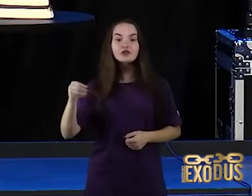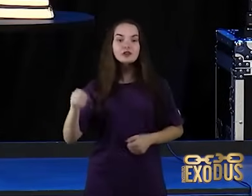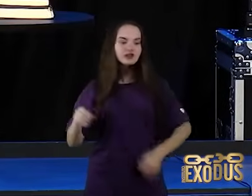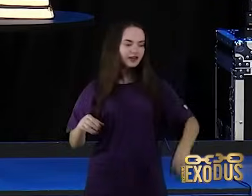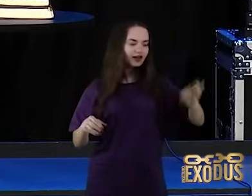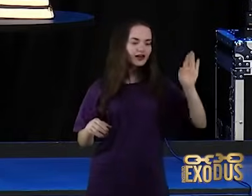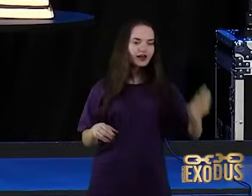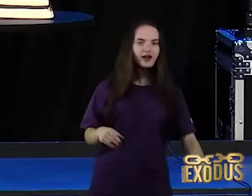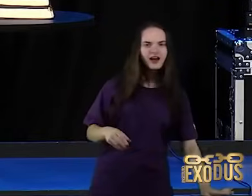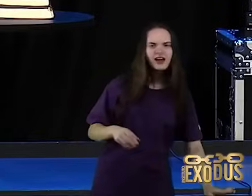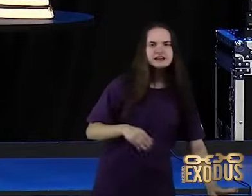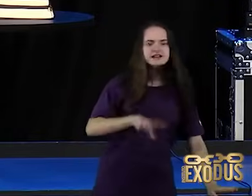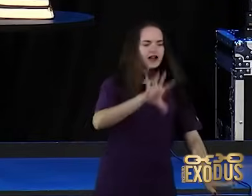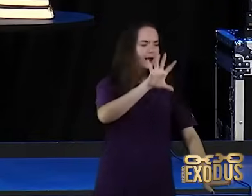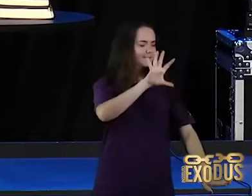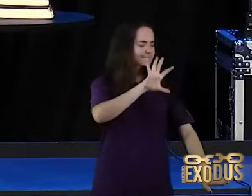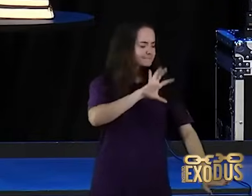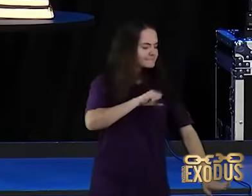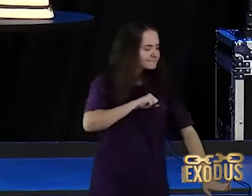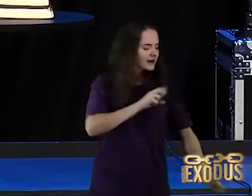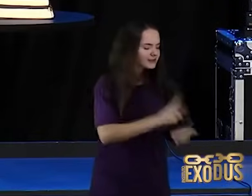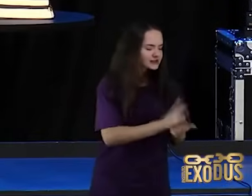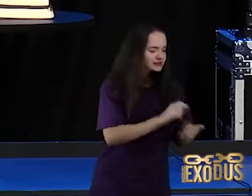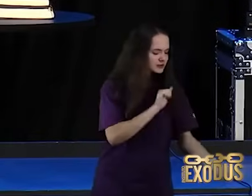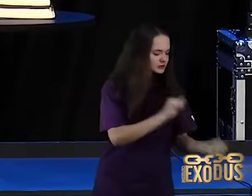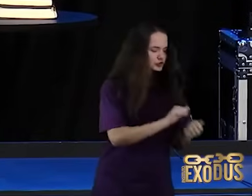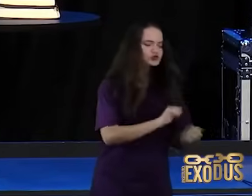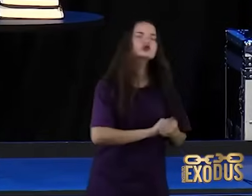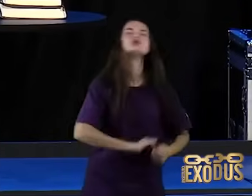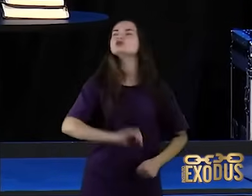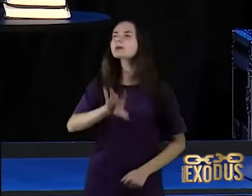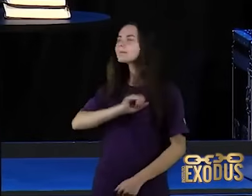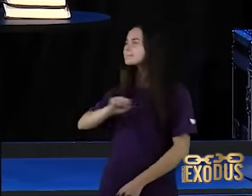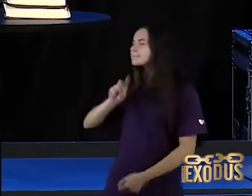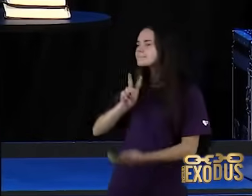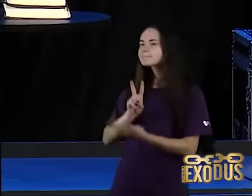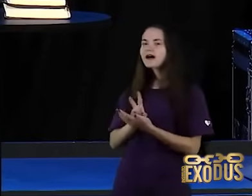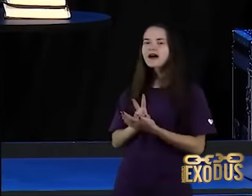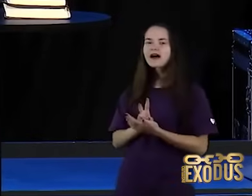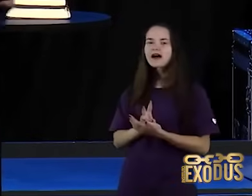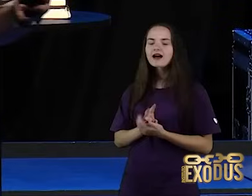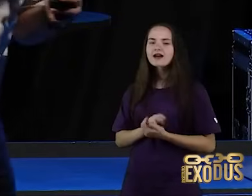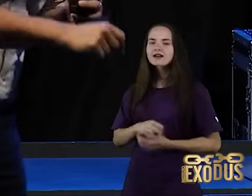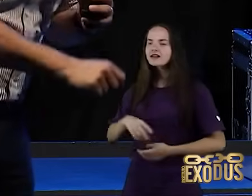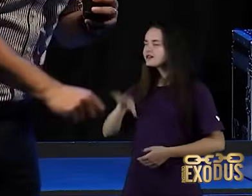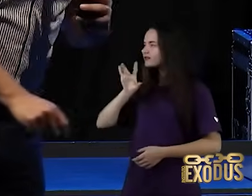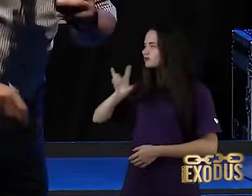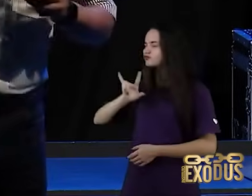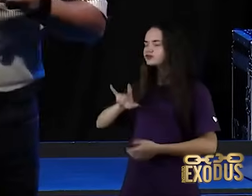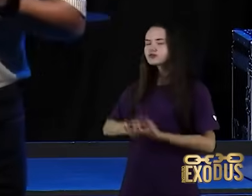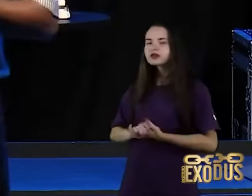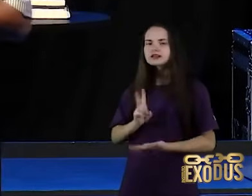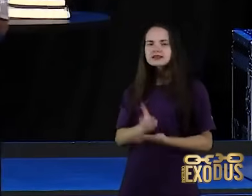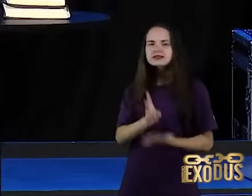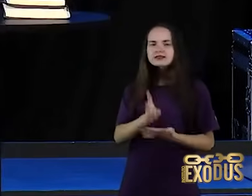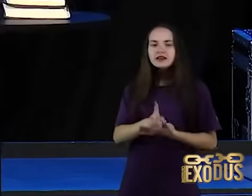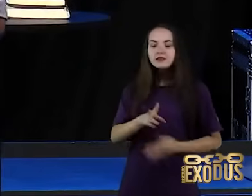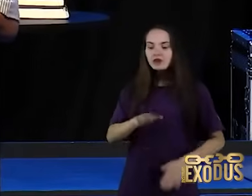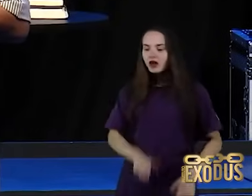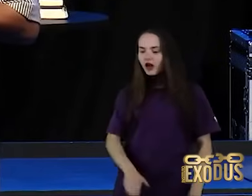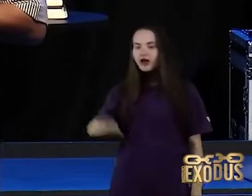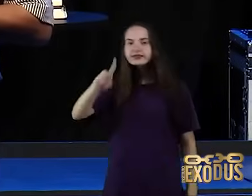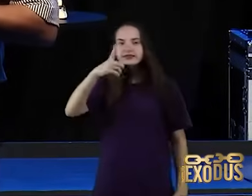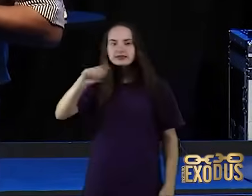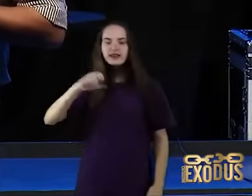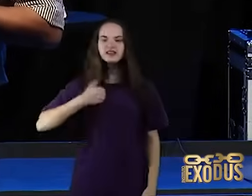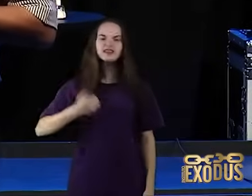amigão que te amava e que achava que você era o melhor mãe do mundo que achava que você era o melhor pai do mundo ele faz 10 anos ele